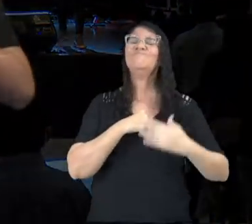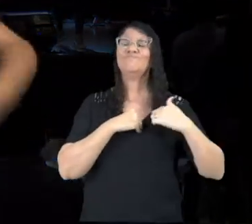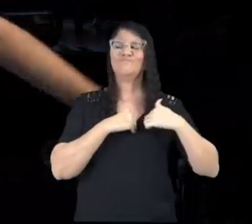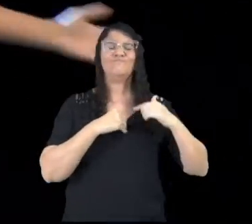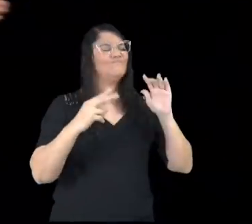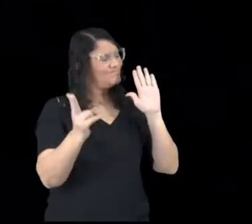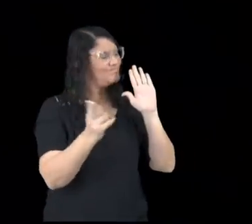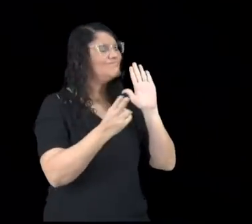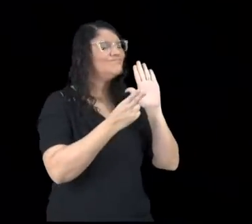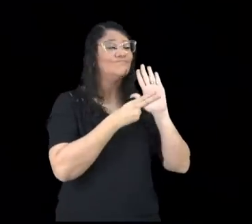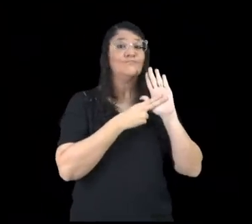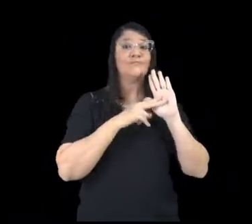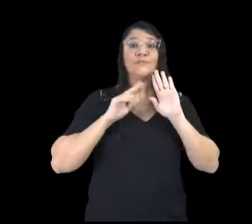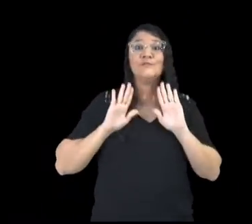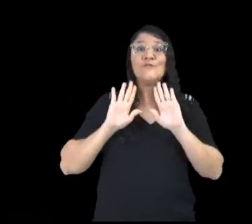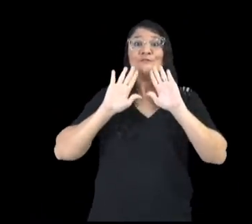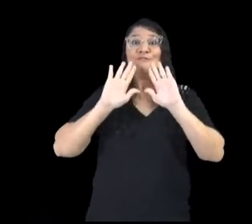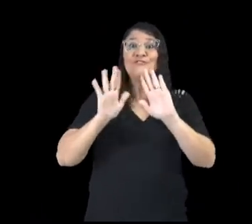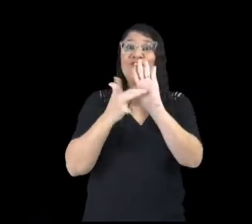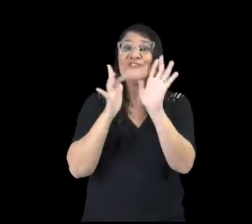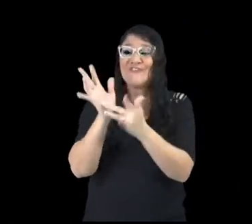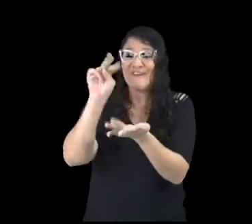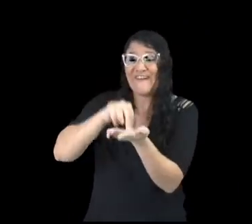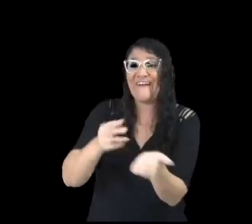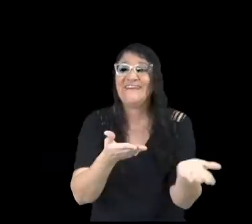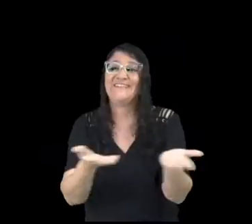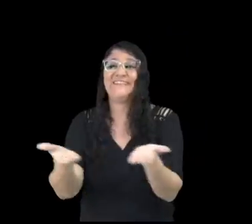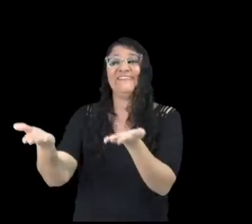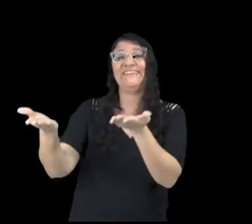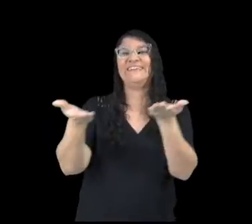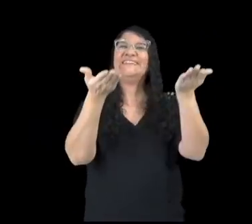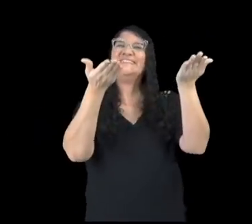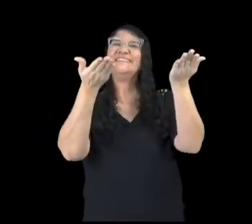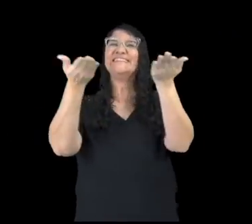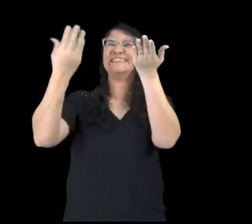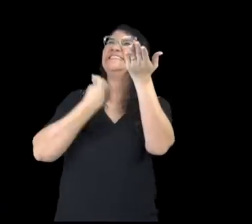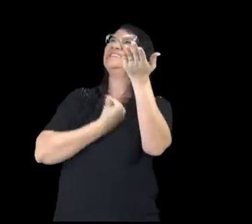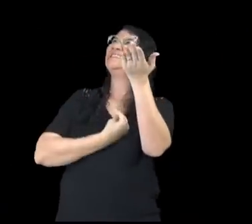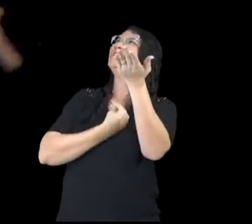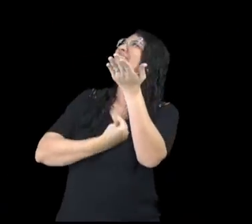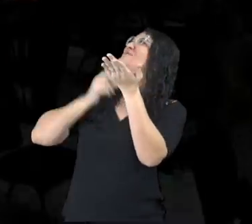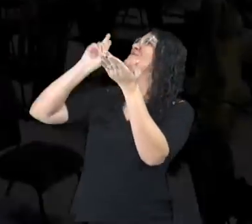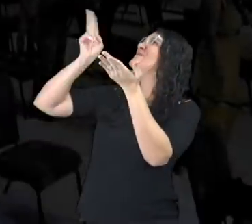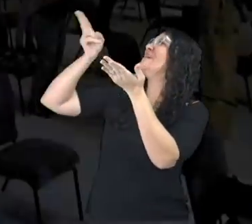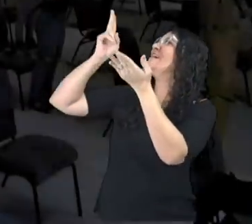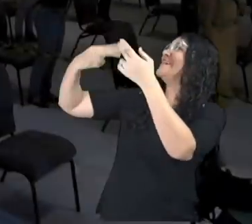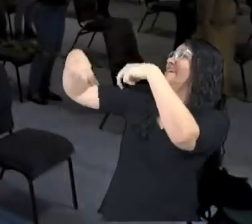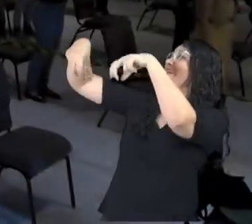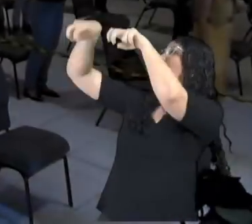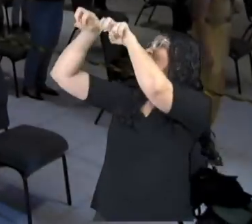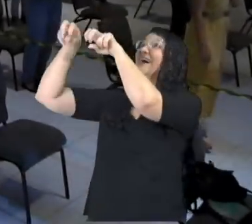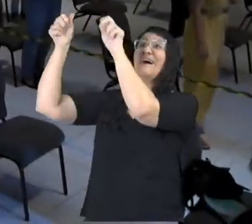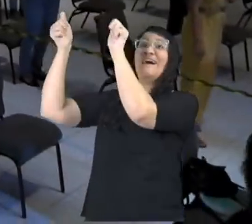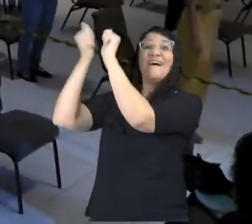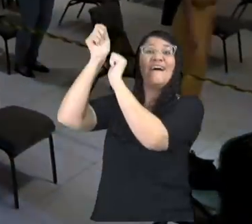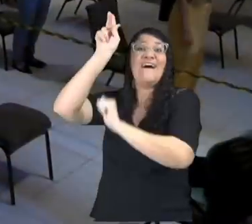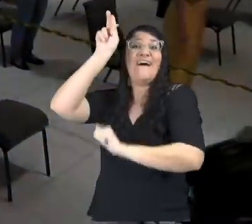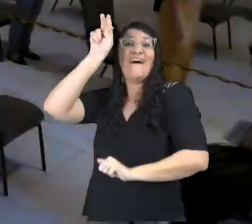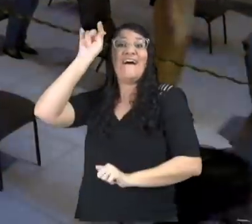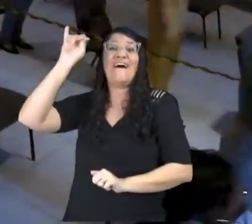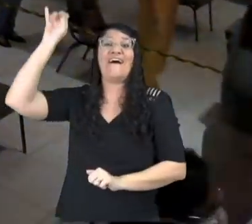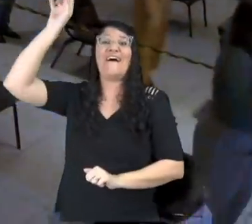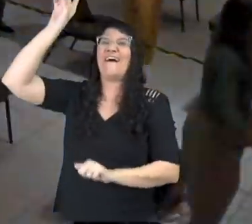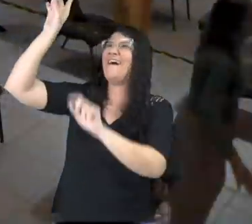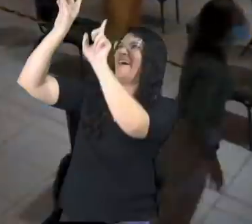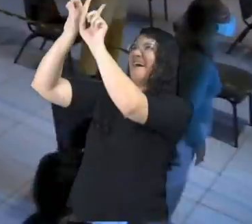pecados, mas ressurgiu e vivo. O Pai está,